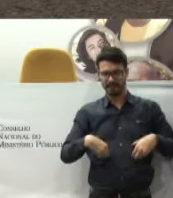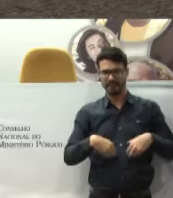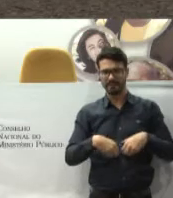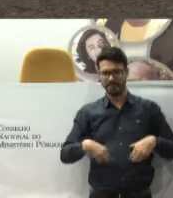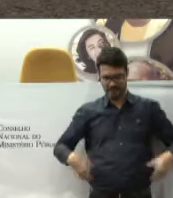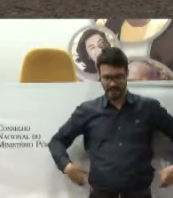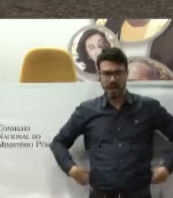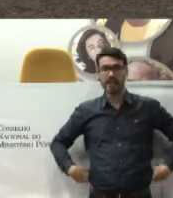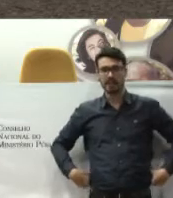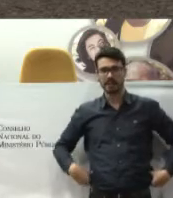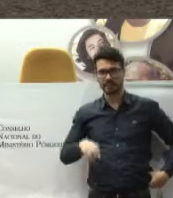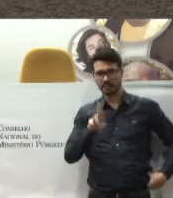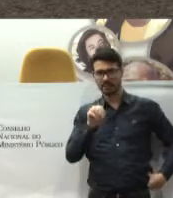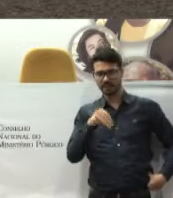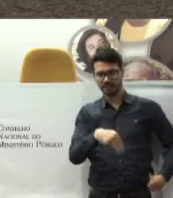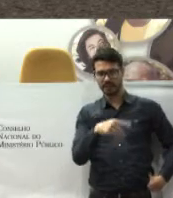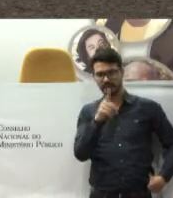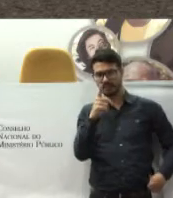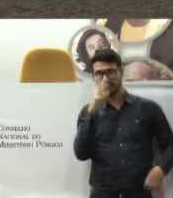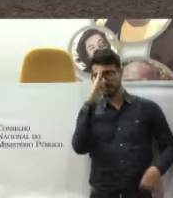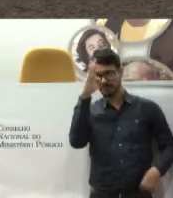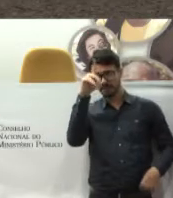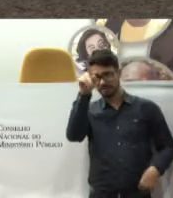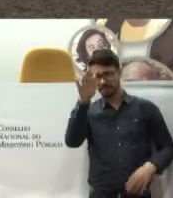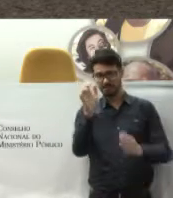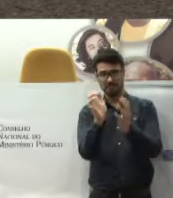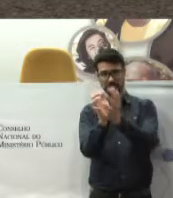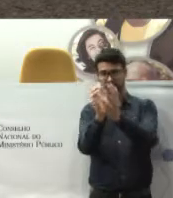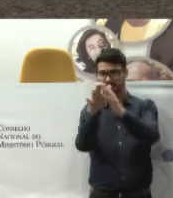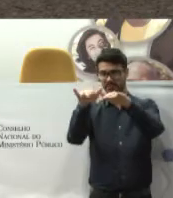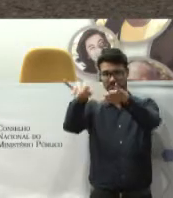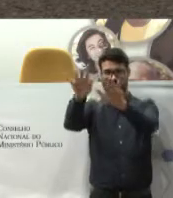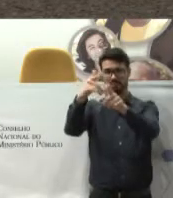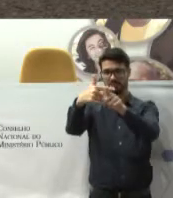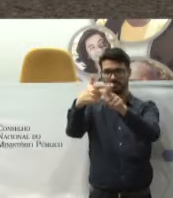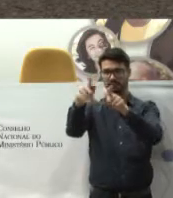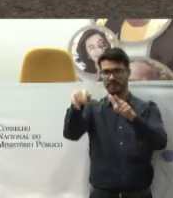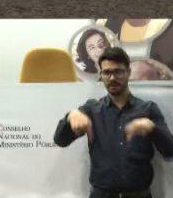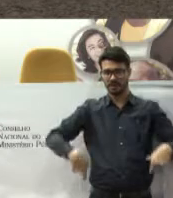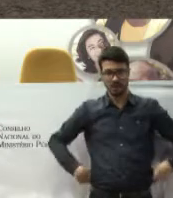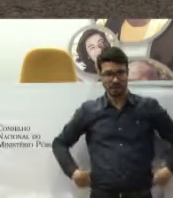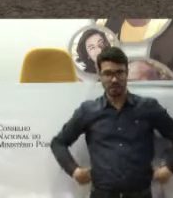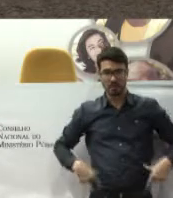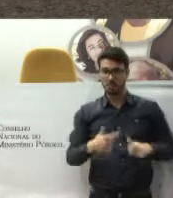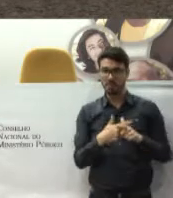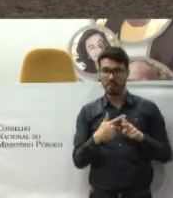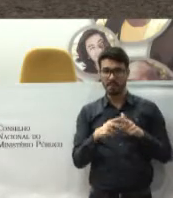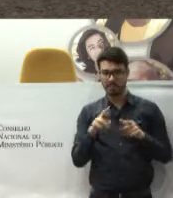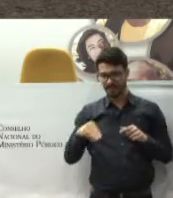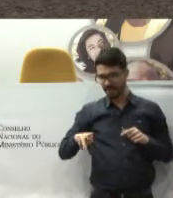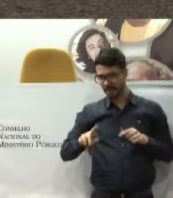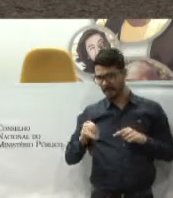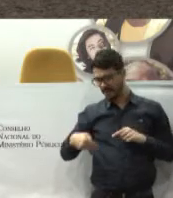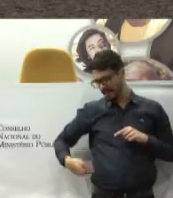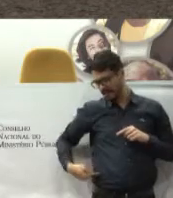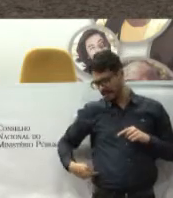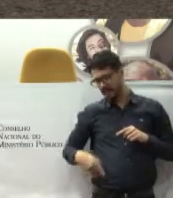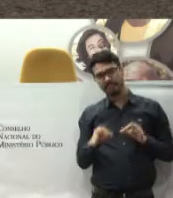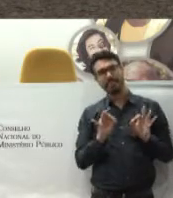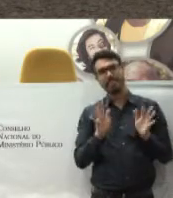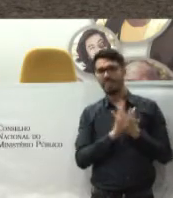interessa muito mais aos portadores de nefropatia do que a mim, que felizmente não sou, posso até vir a ser, mas não